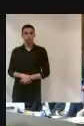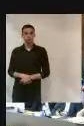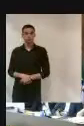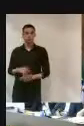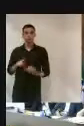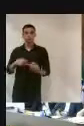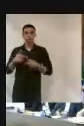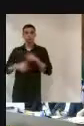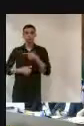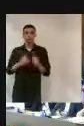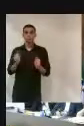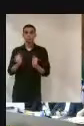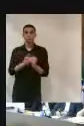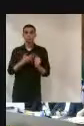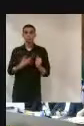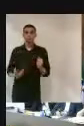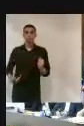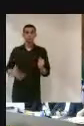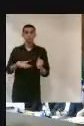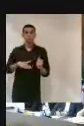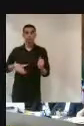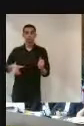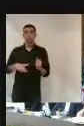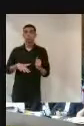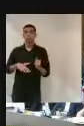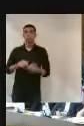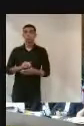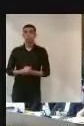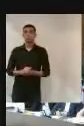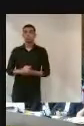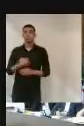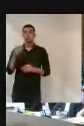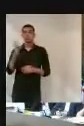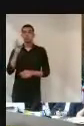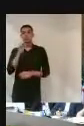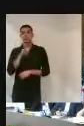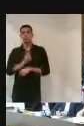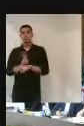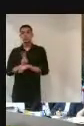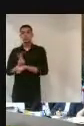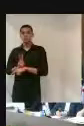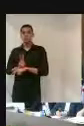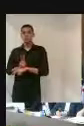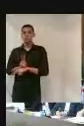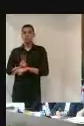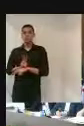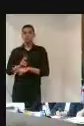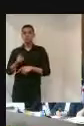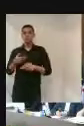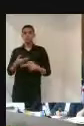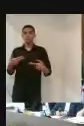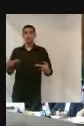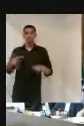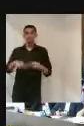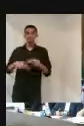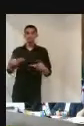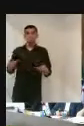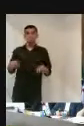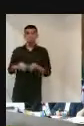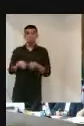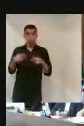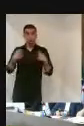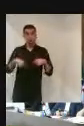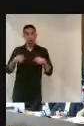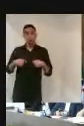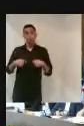poder público na fiscalização dos designs de embalagens que não têm reciclabilidade e também a gente precisa desonerar os recicláveis da